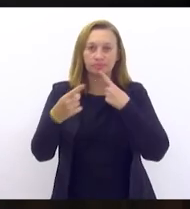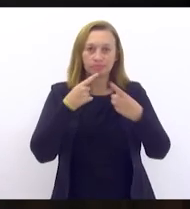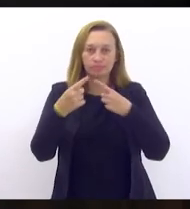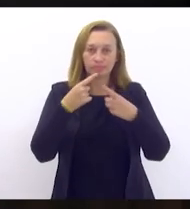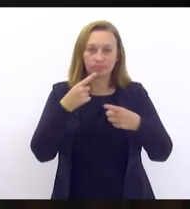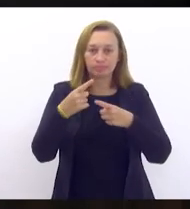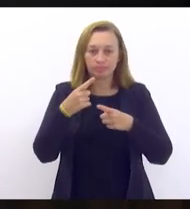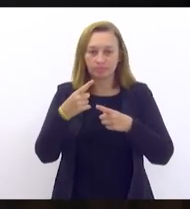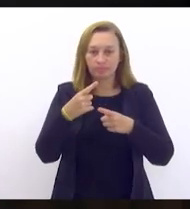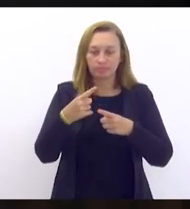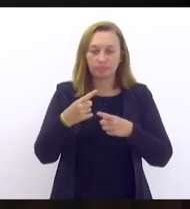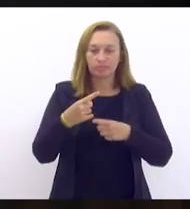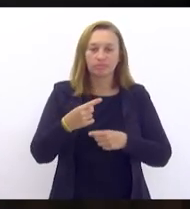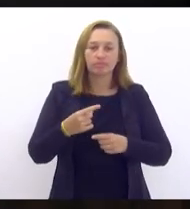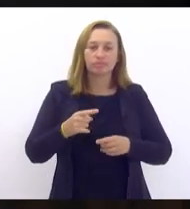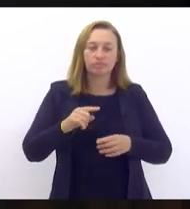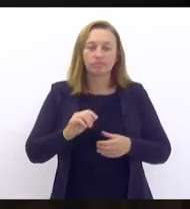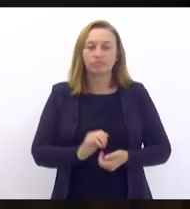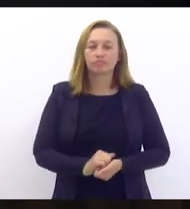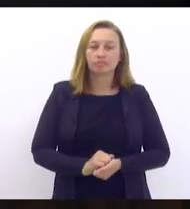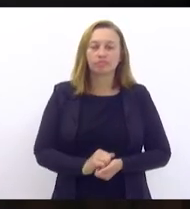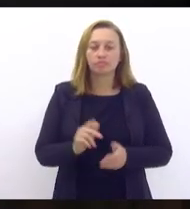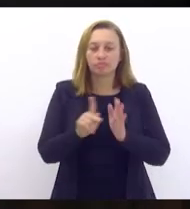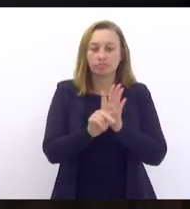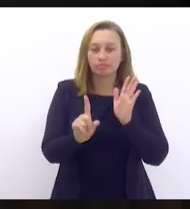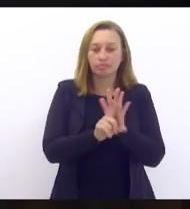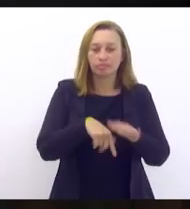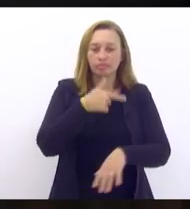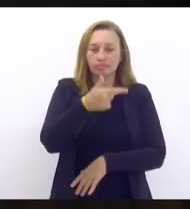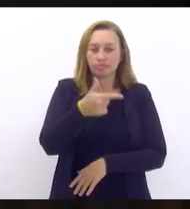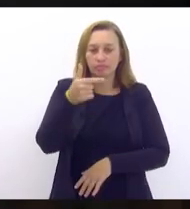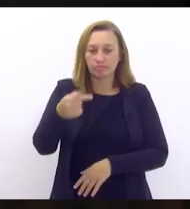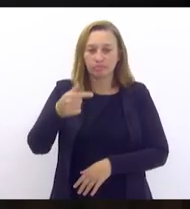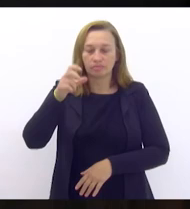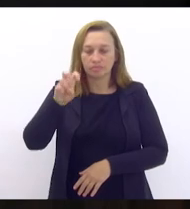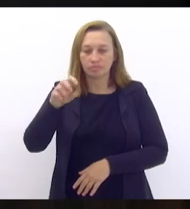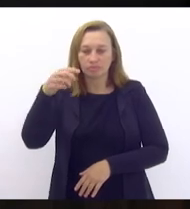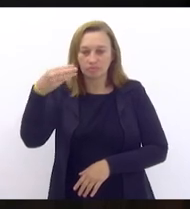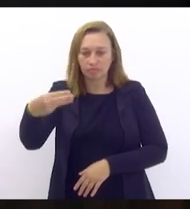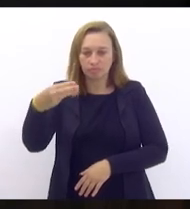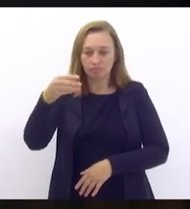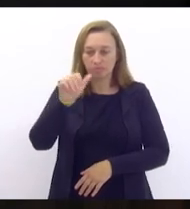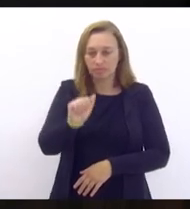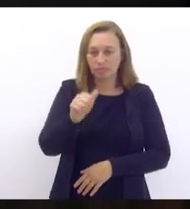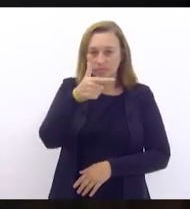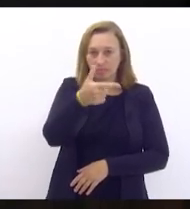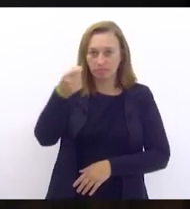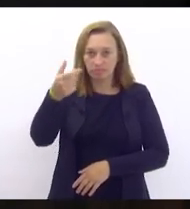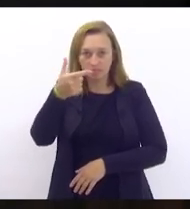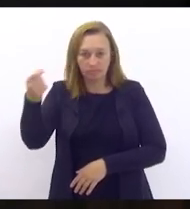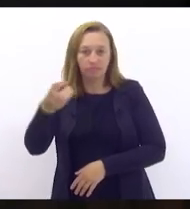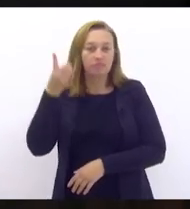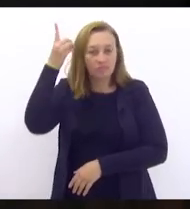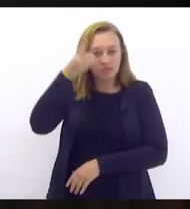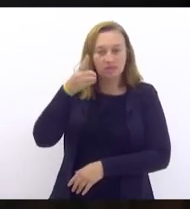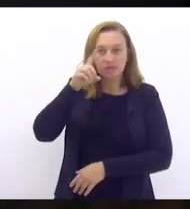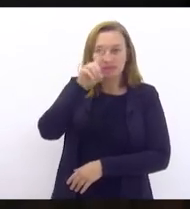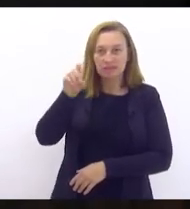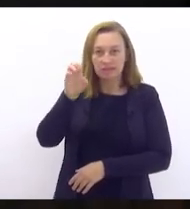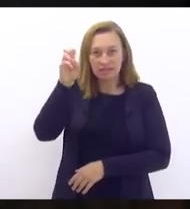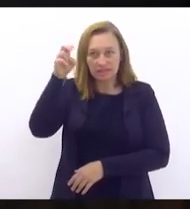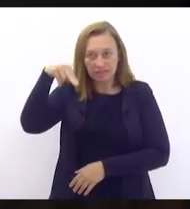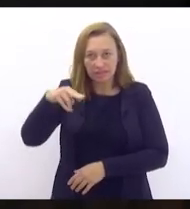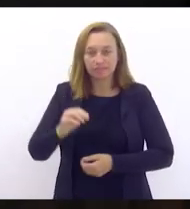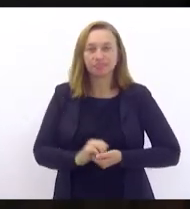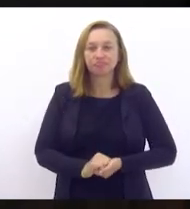discussão, redação do vencido assim emendada, projeto de lei número 2753-A de 2020, de autoria da deputada Zeidan,